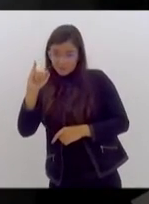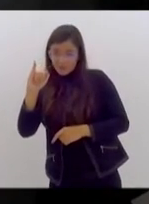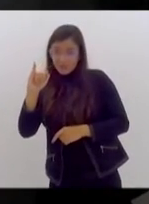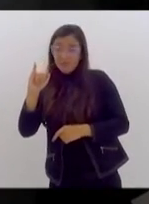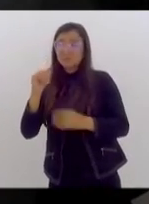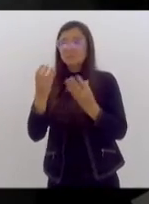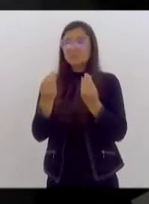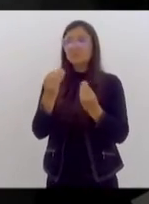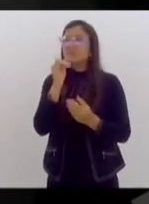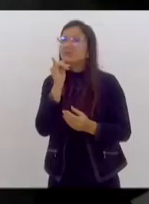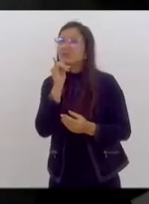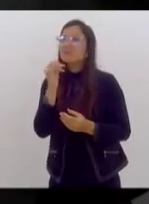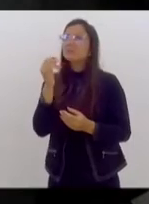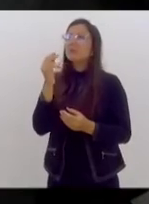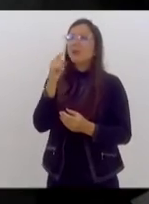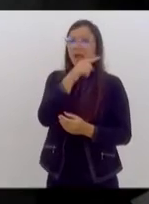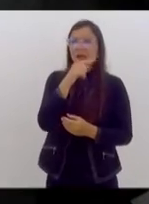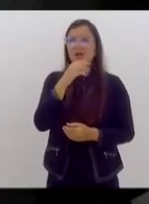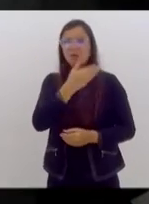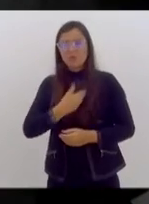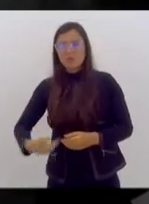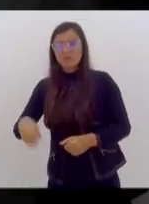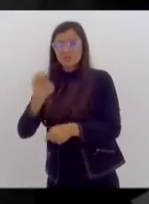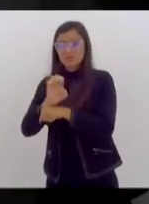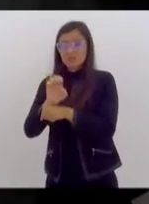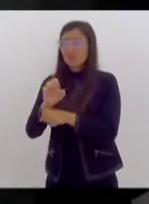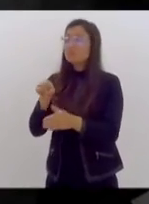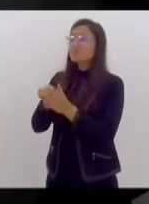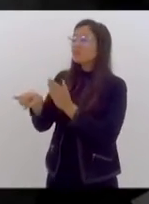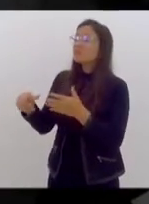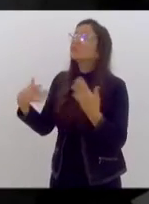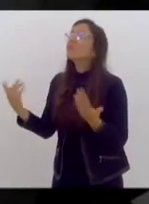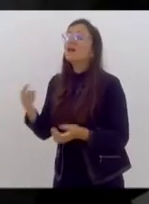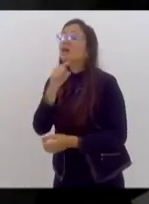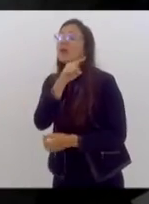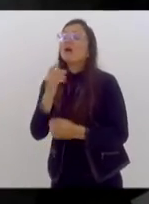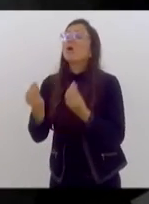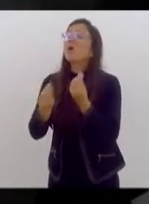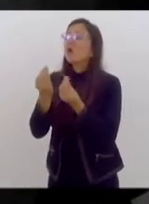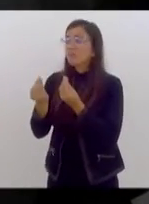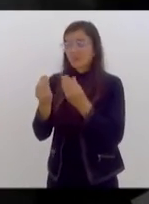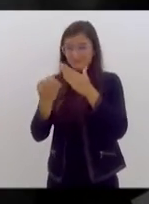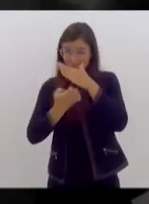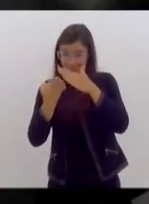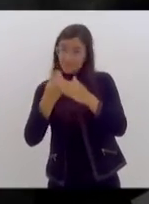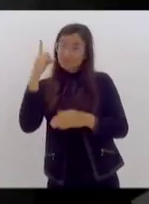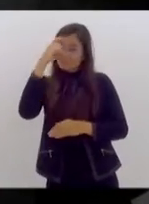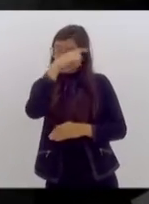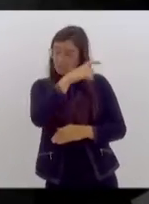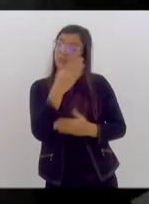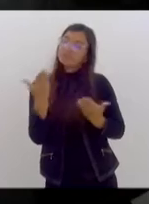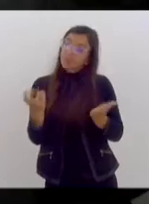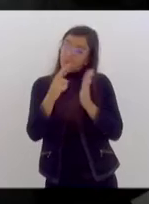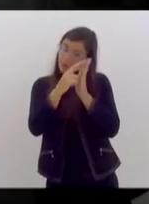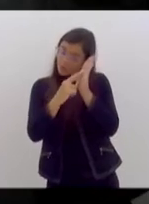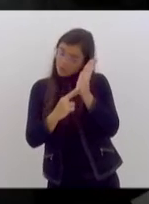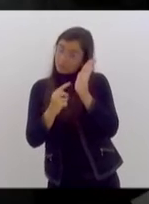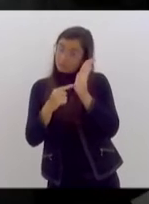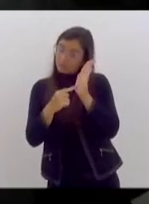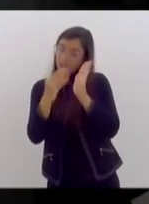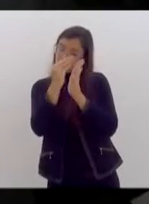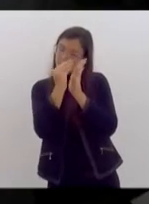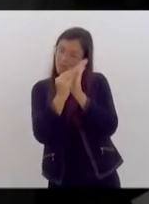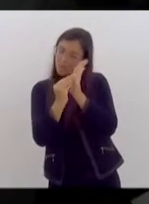todo tempo ao governo do estado pela qualidade do serviço prestado Então acho que esse relatório faz um belíssimo